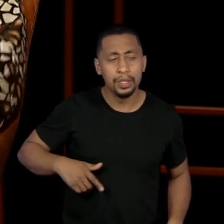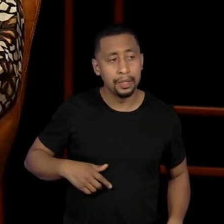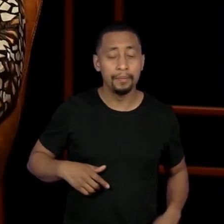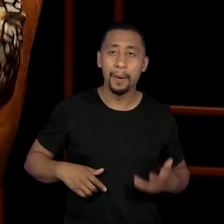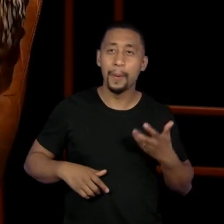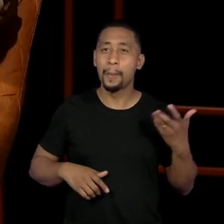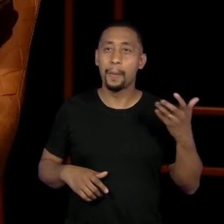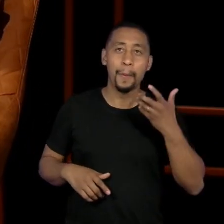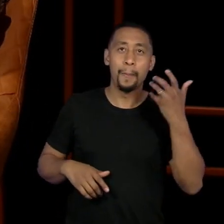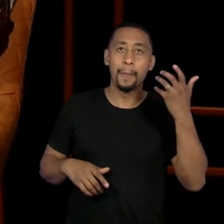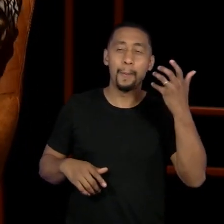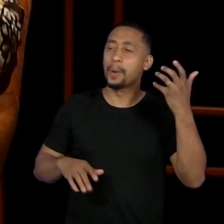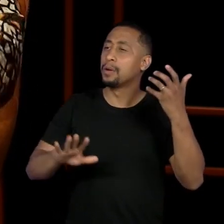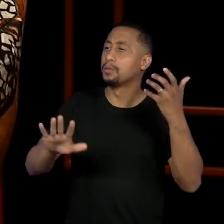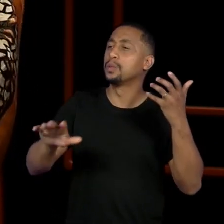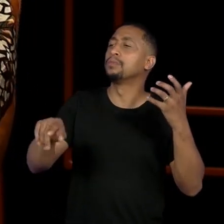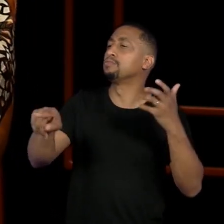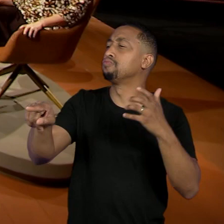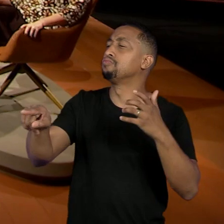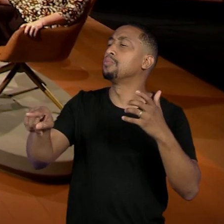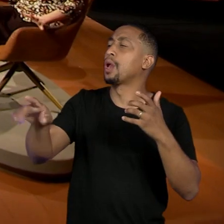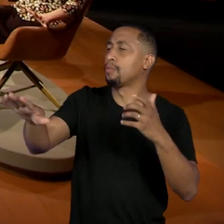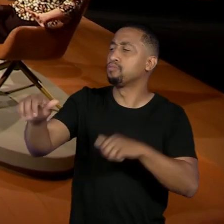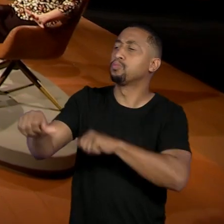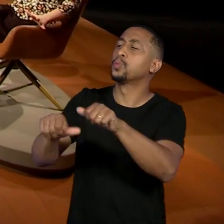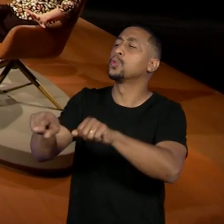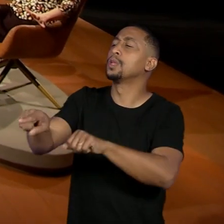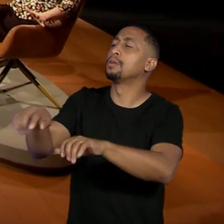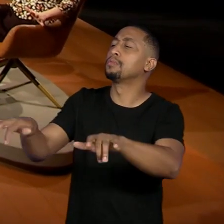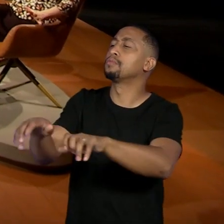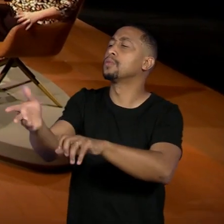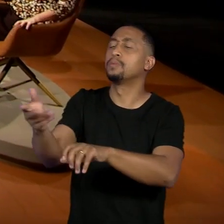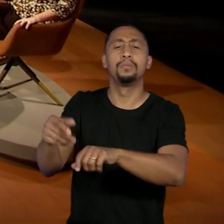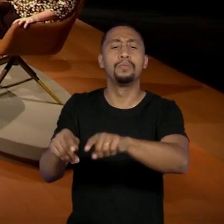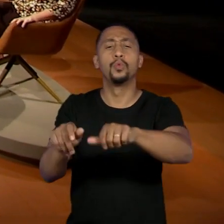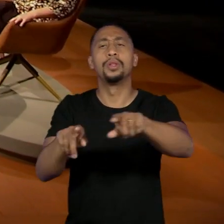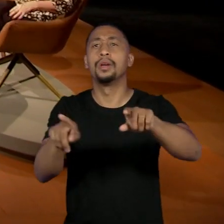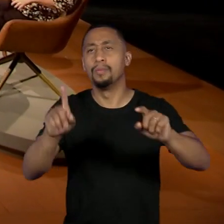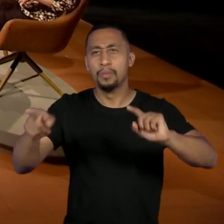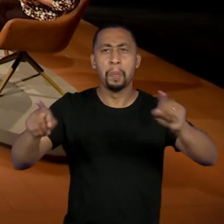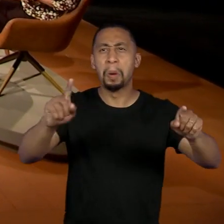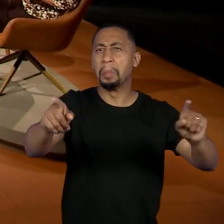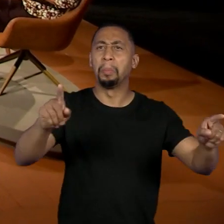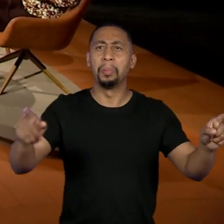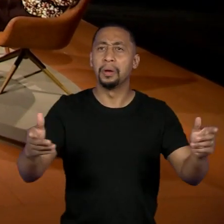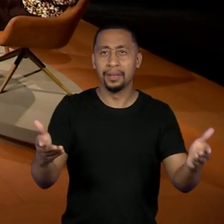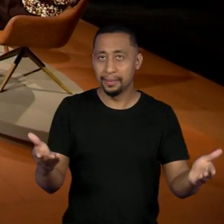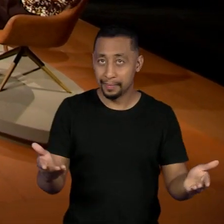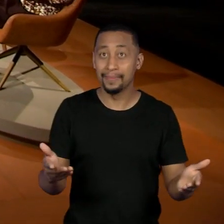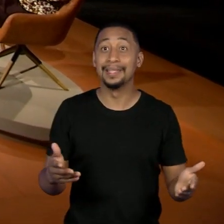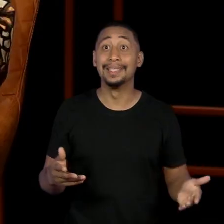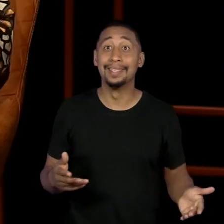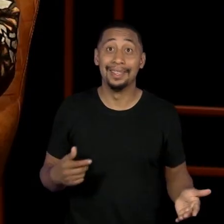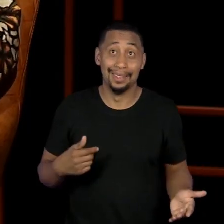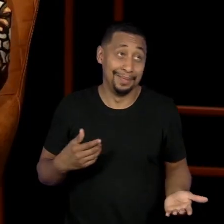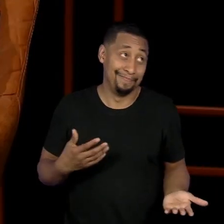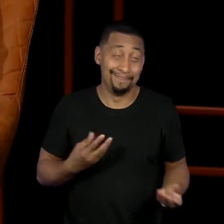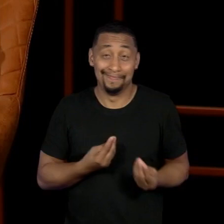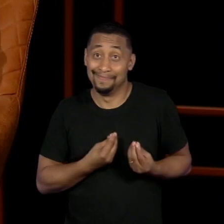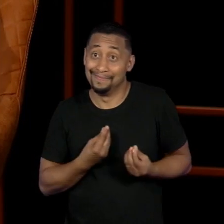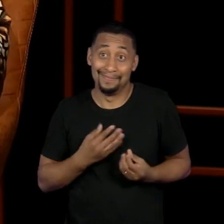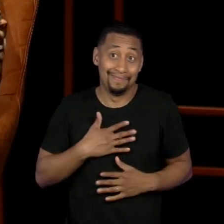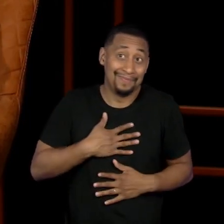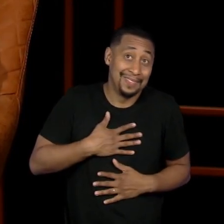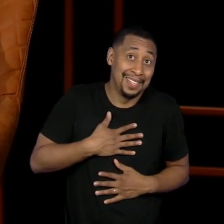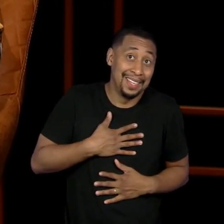Tira o tom da Eugeninha. Amanhã estamos aqui às 11 da manhã. Eu não queria acreditar, mas quer dizer, eu nem... Não